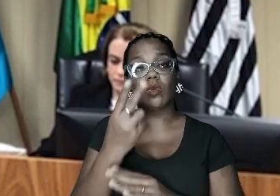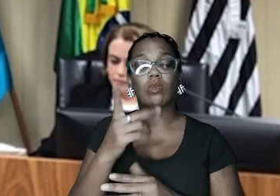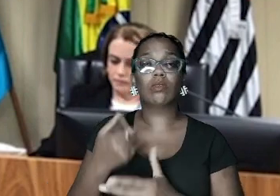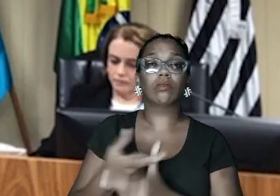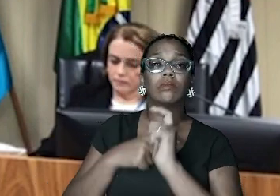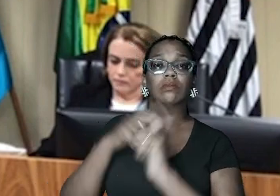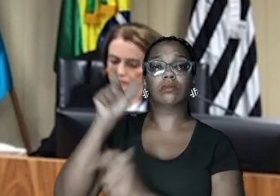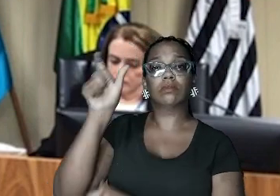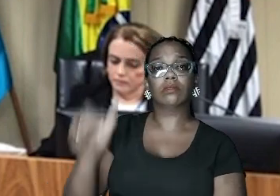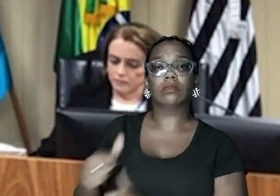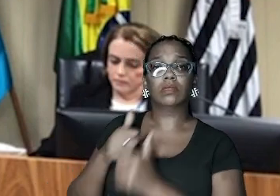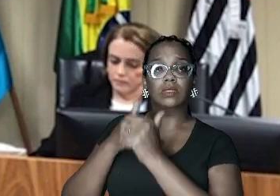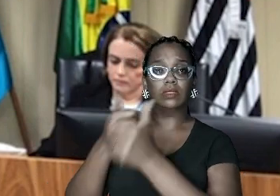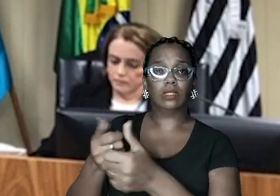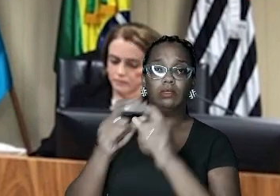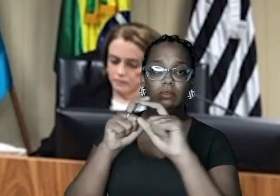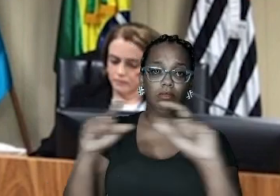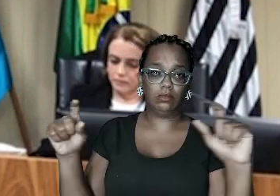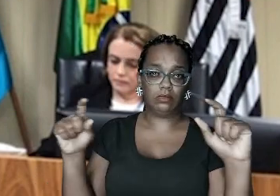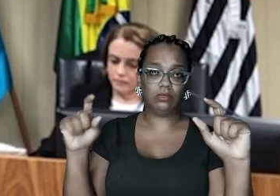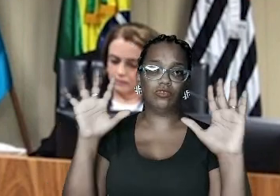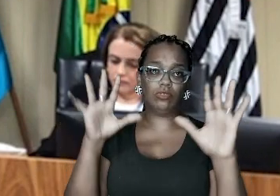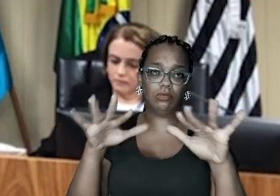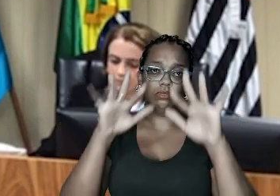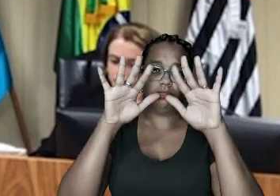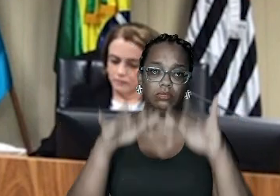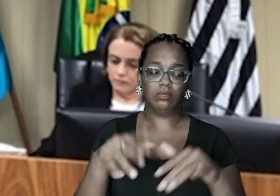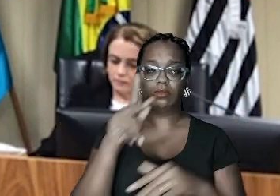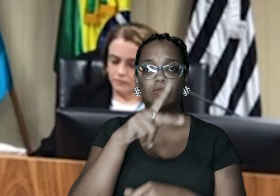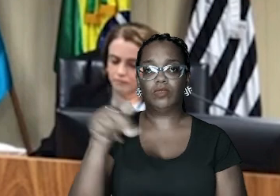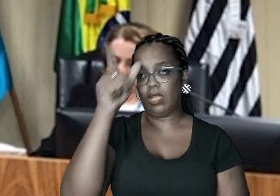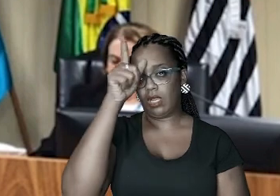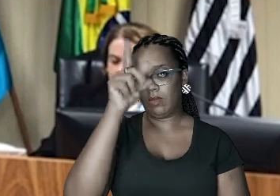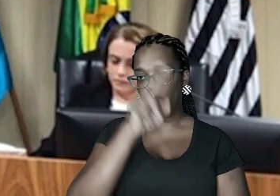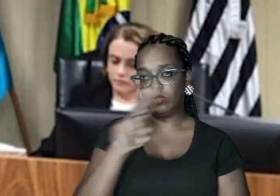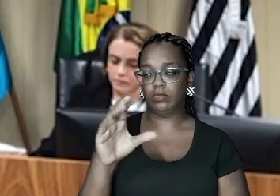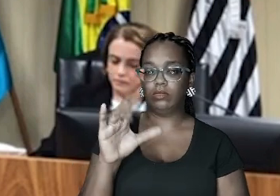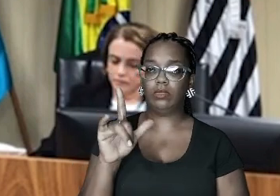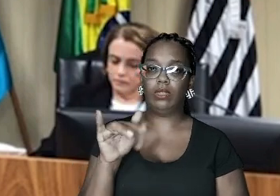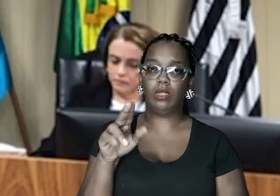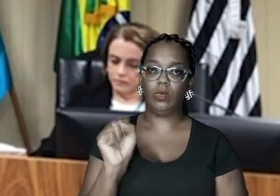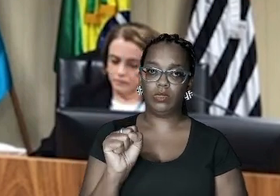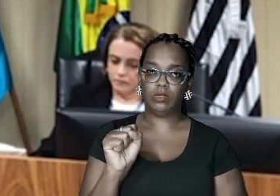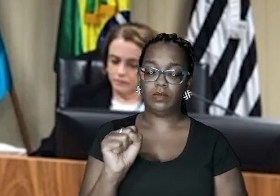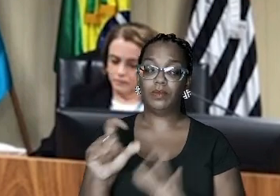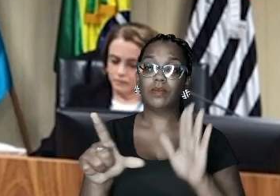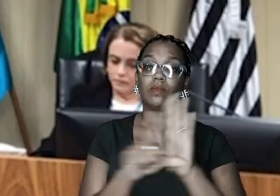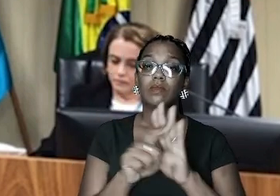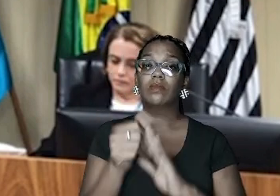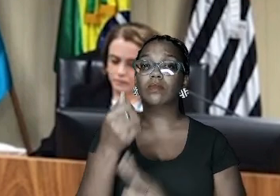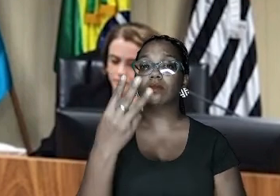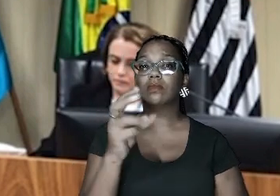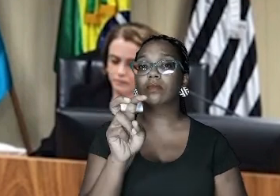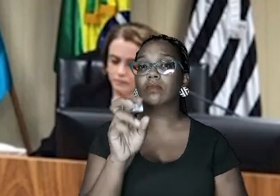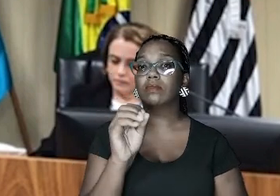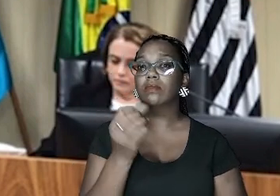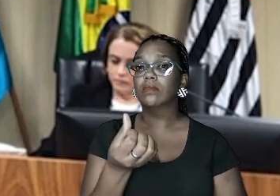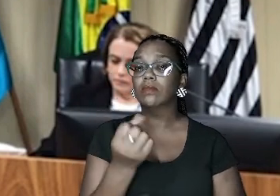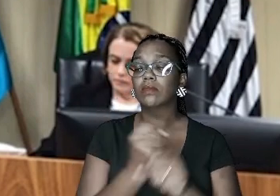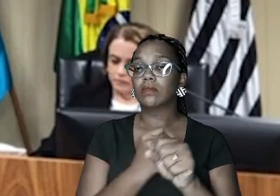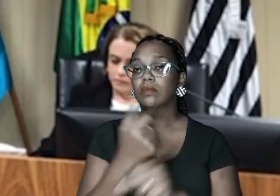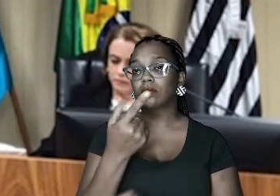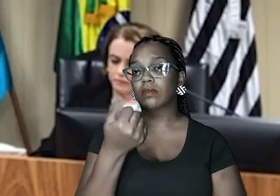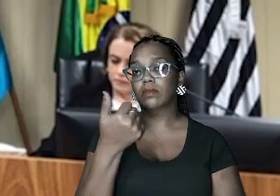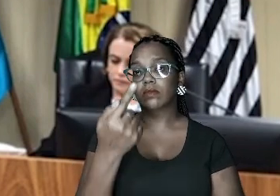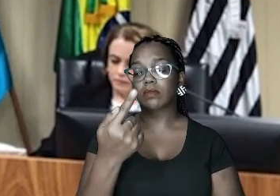que seguem essa terminologia que foi cunhada pelo professor alemão cláusula que sim a lei 13.506 de 2017 entretanto